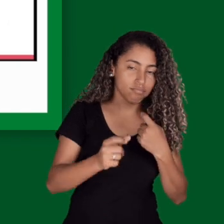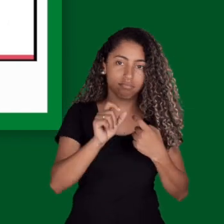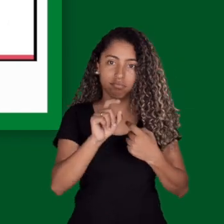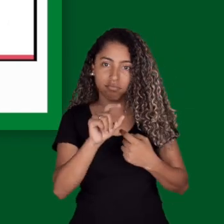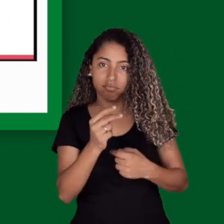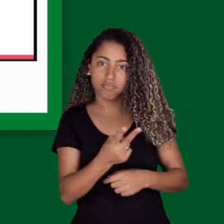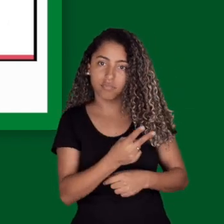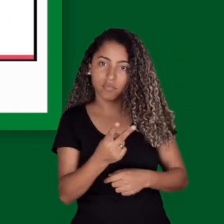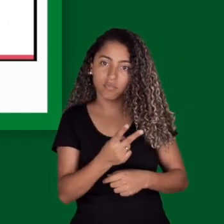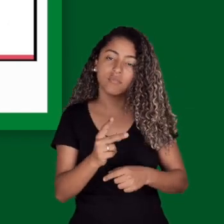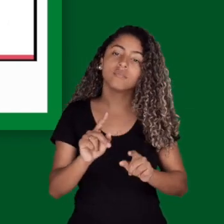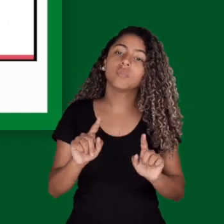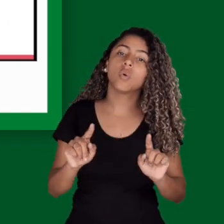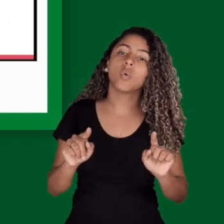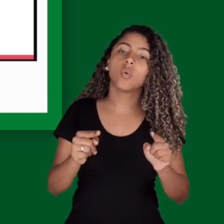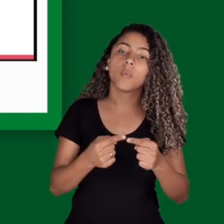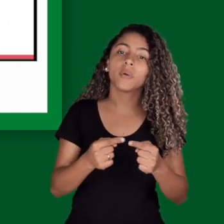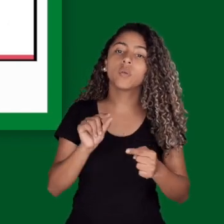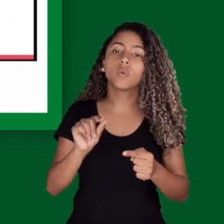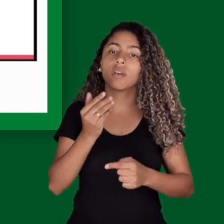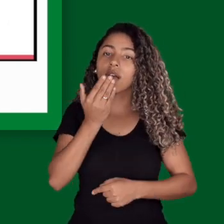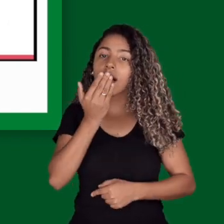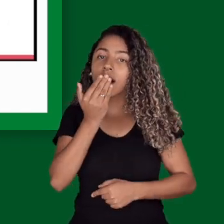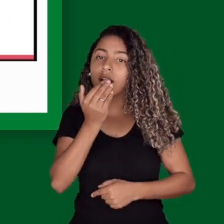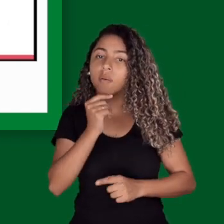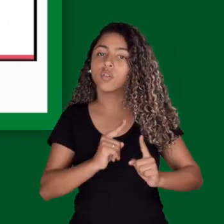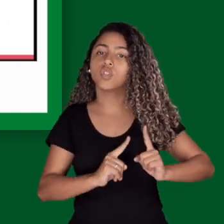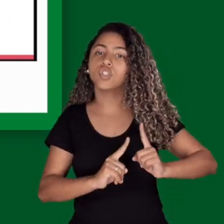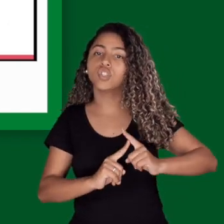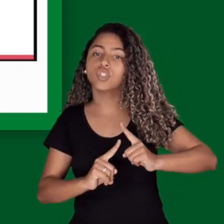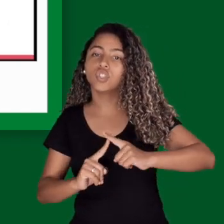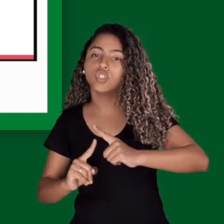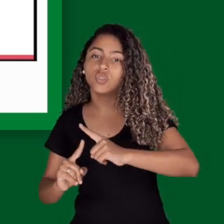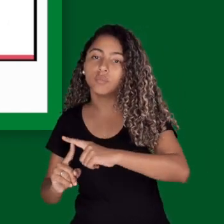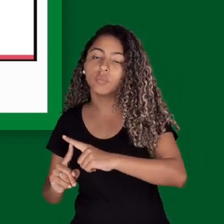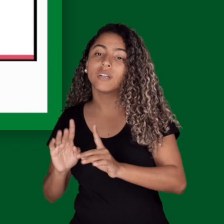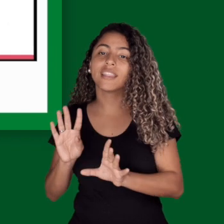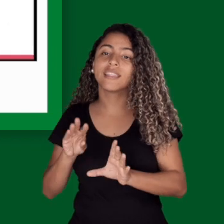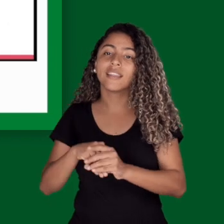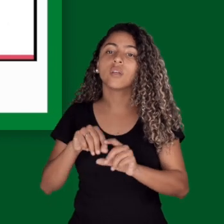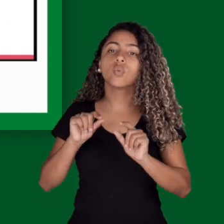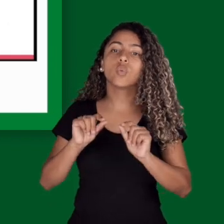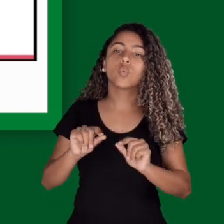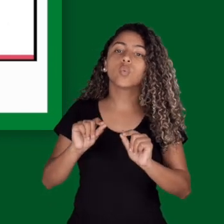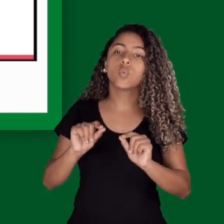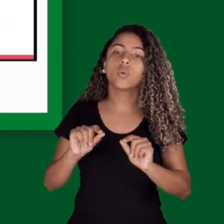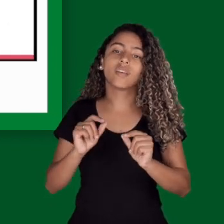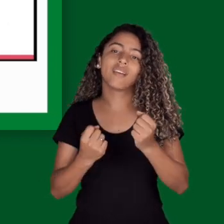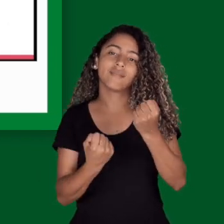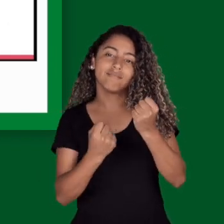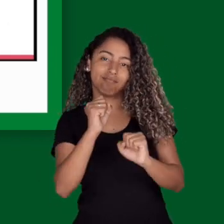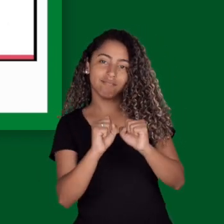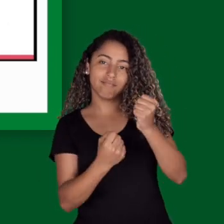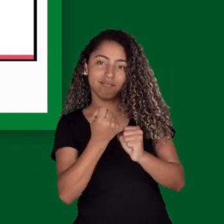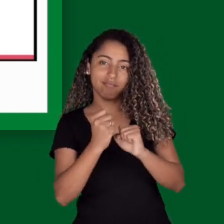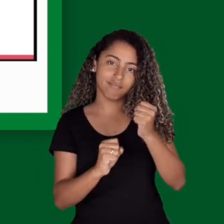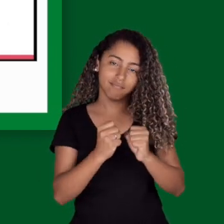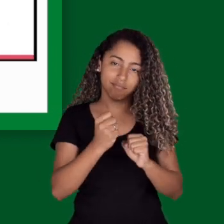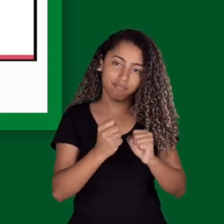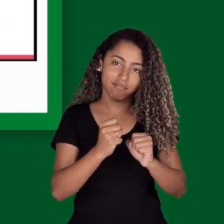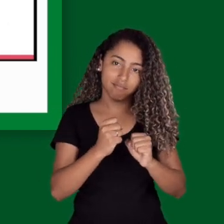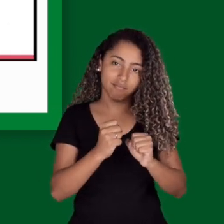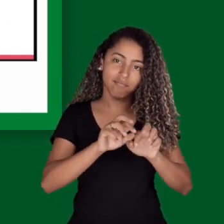Ambos os guias alimentares, eles trazem uma nova classificação dos alimentos pelo seu grau de processamento